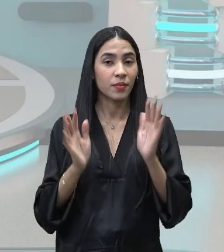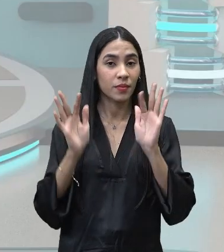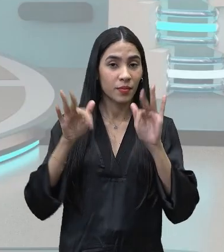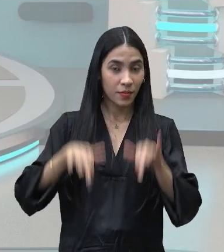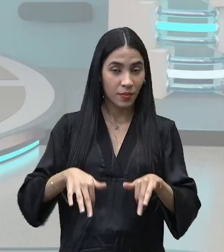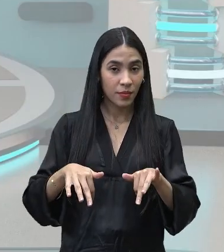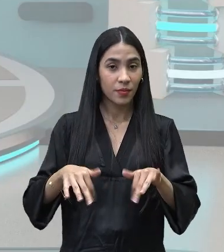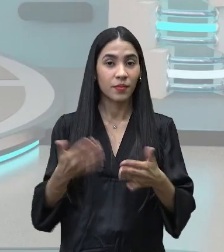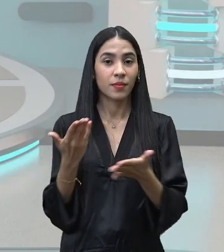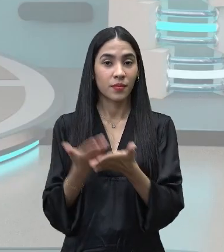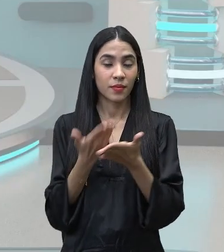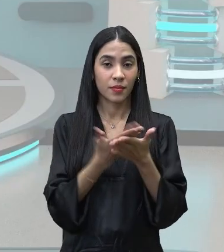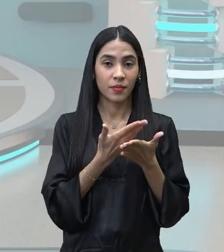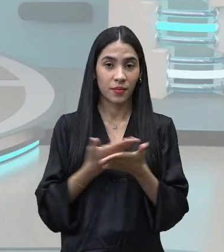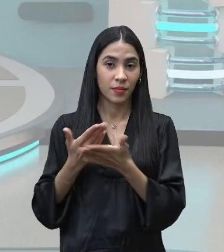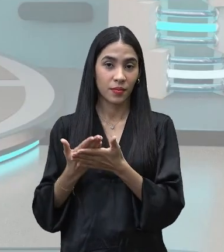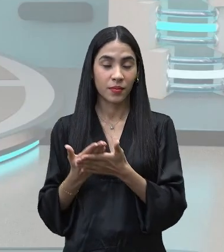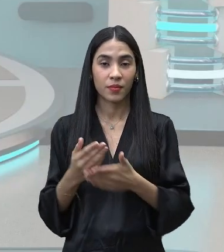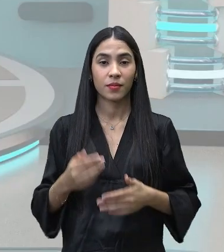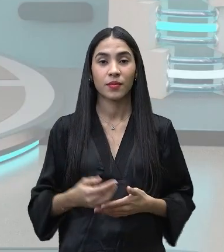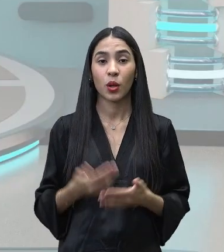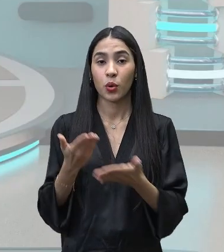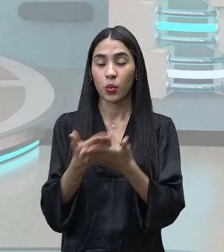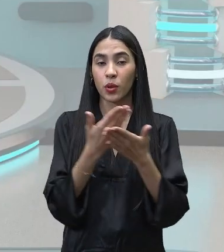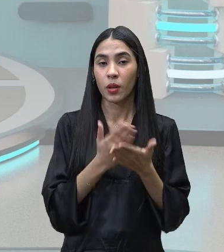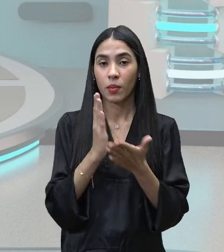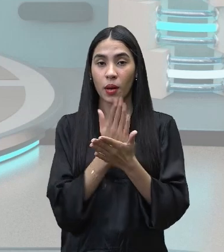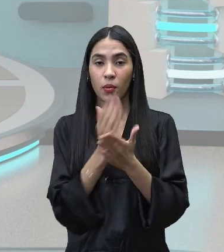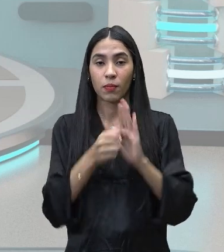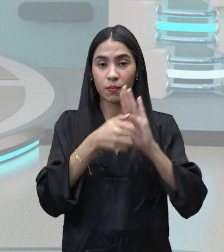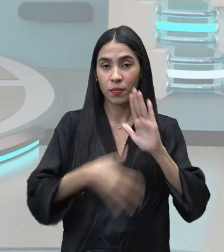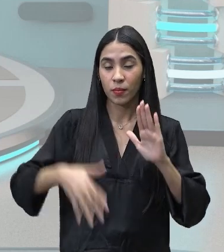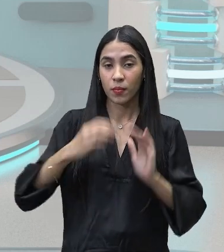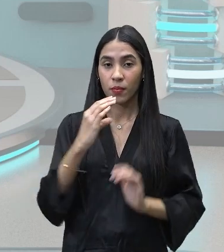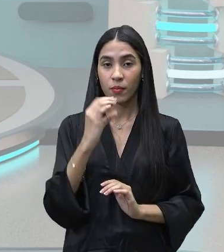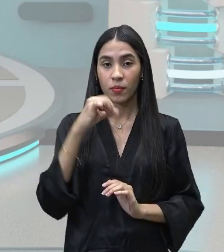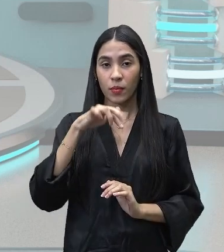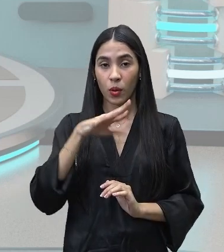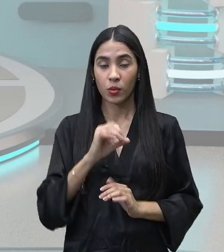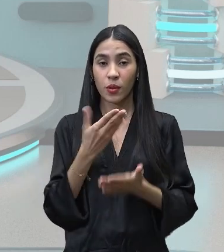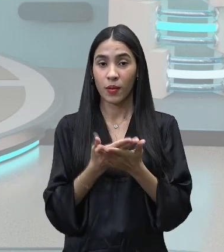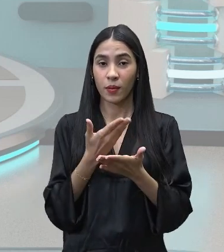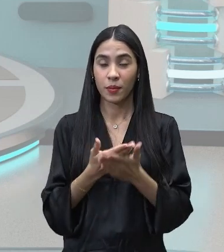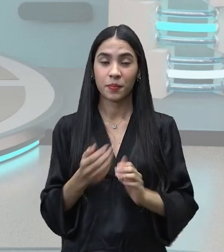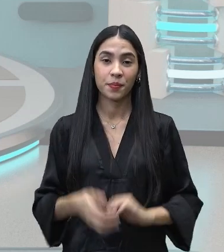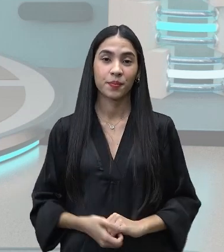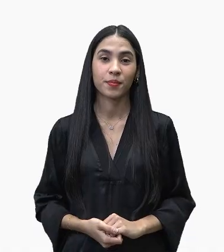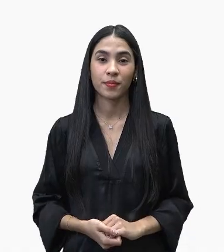encerrando este momento no qual exploramos algumas figuras de construção nesta aula.